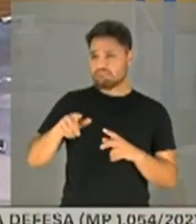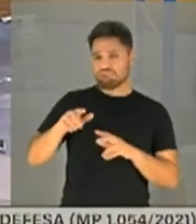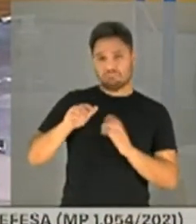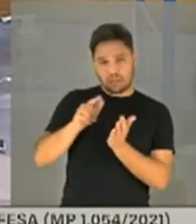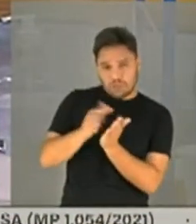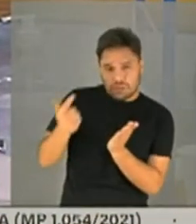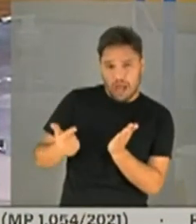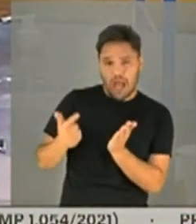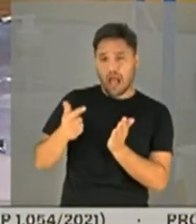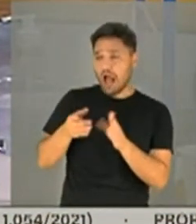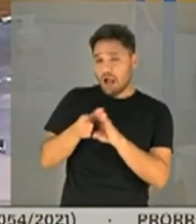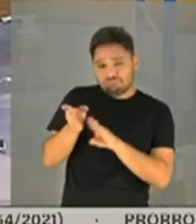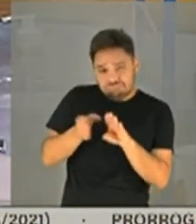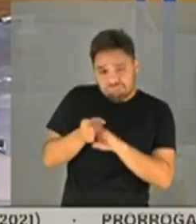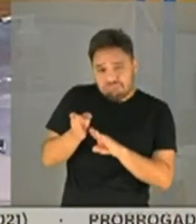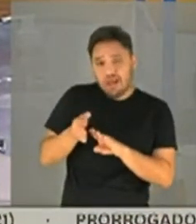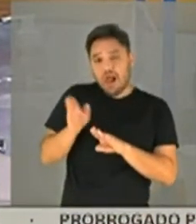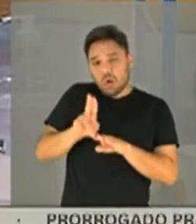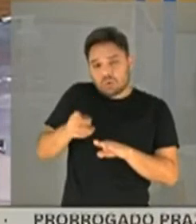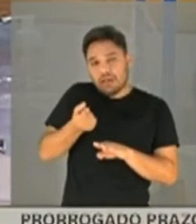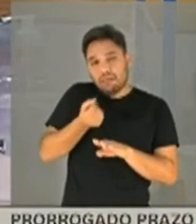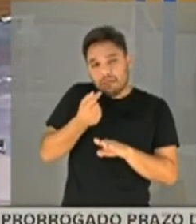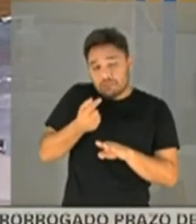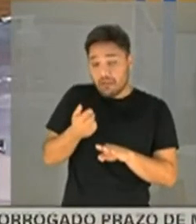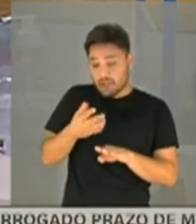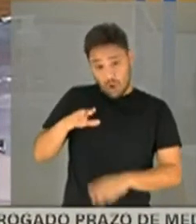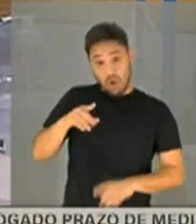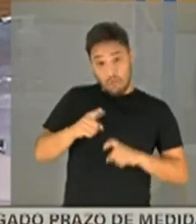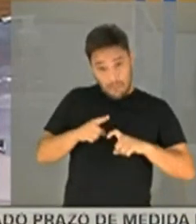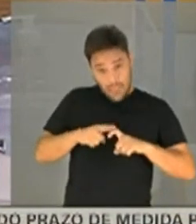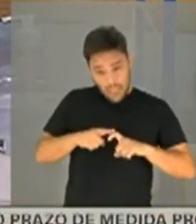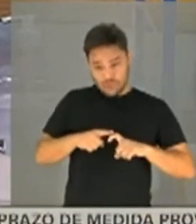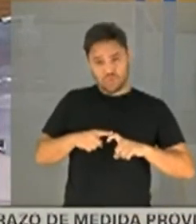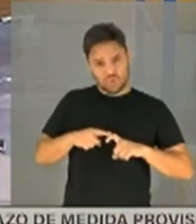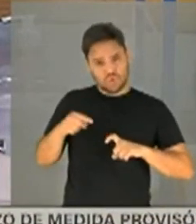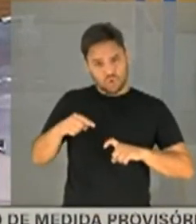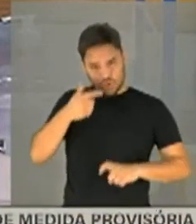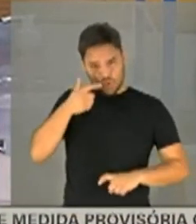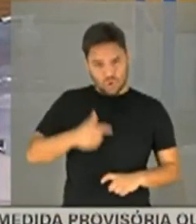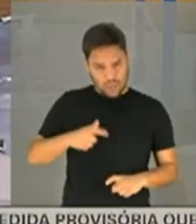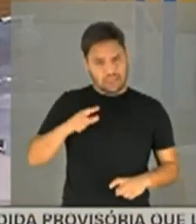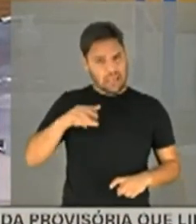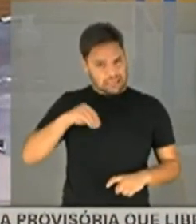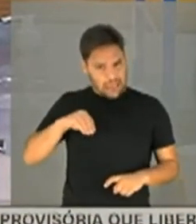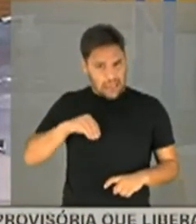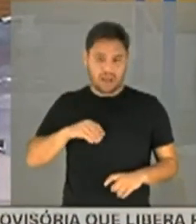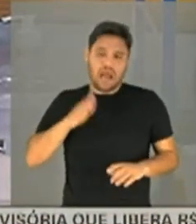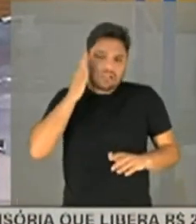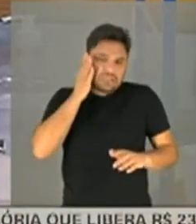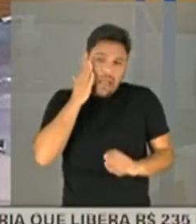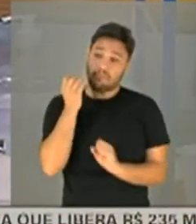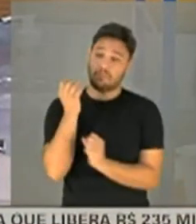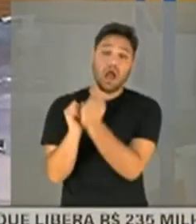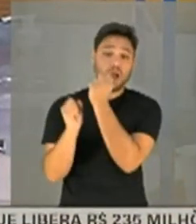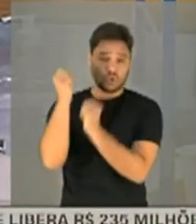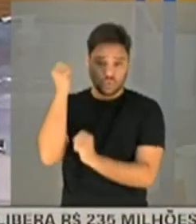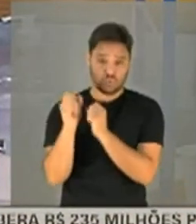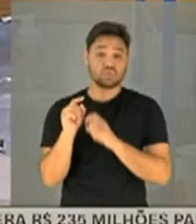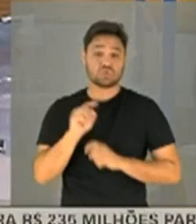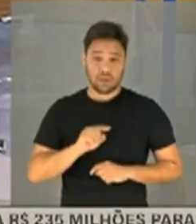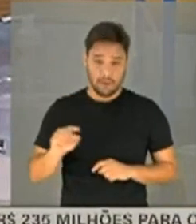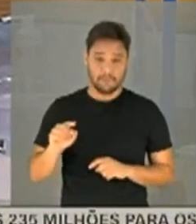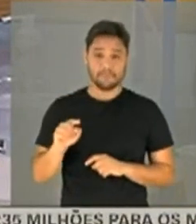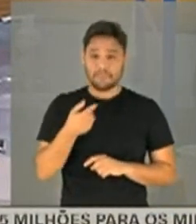ou essas recomendações propiciaram, essas ações de marketing propiciaram, porque a gente sabe que a indústria